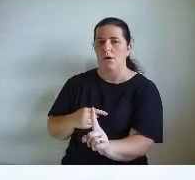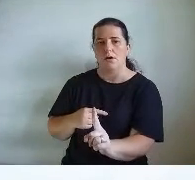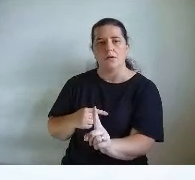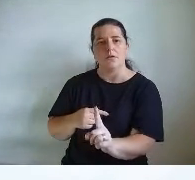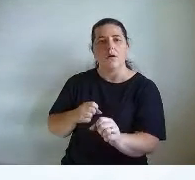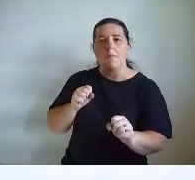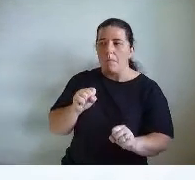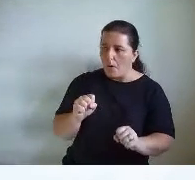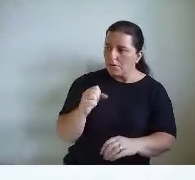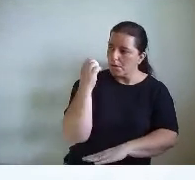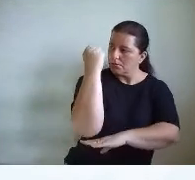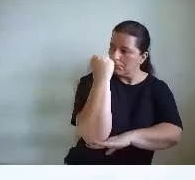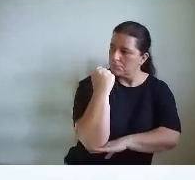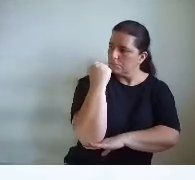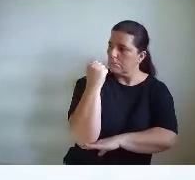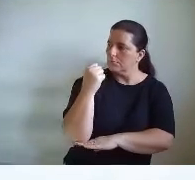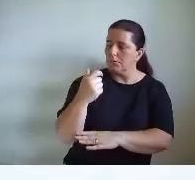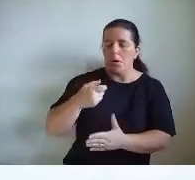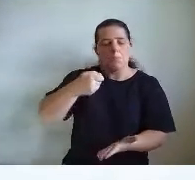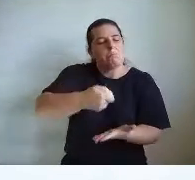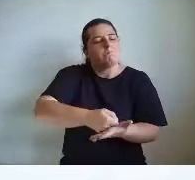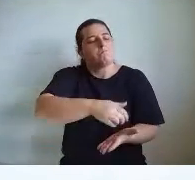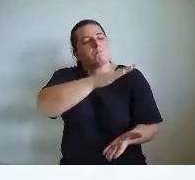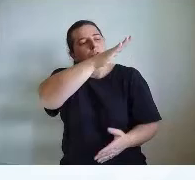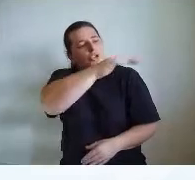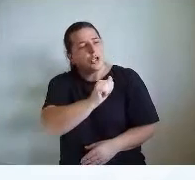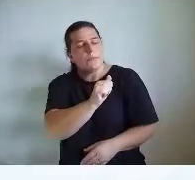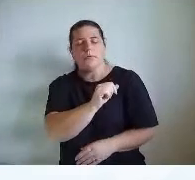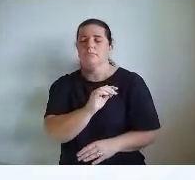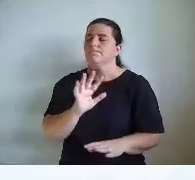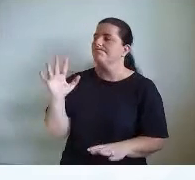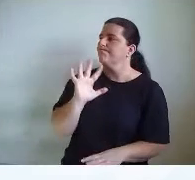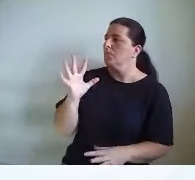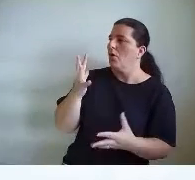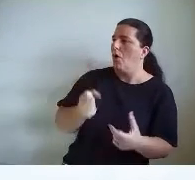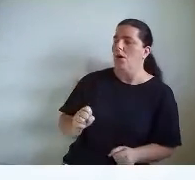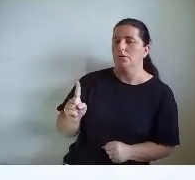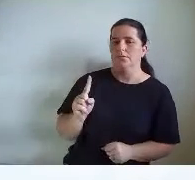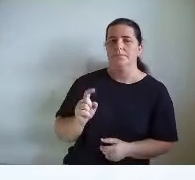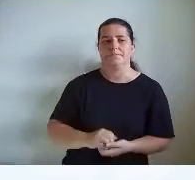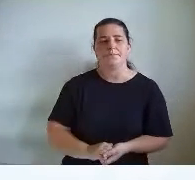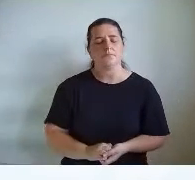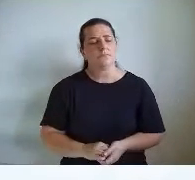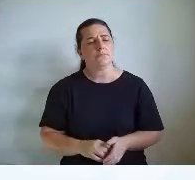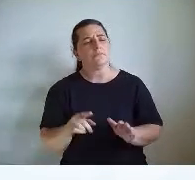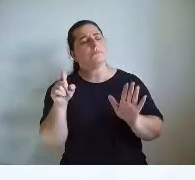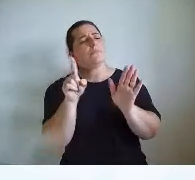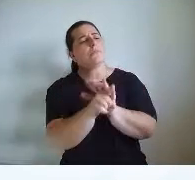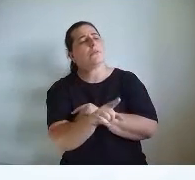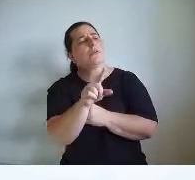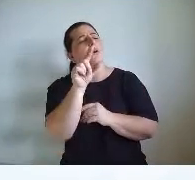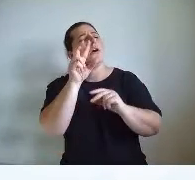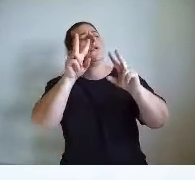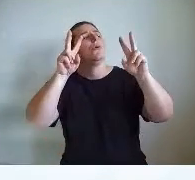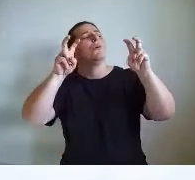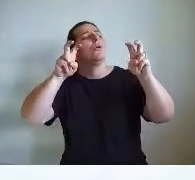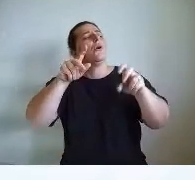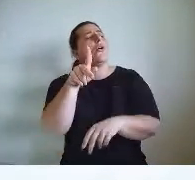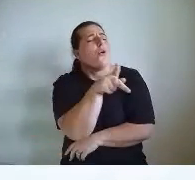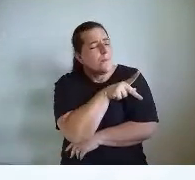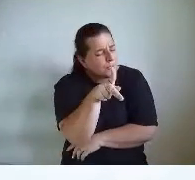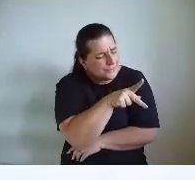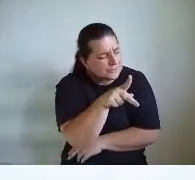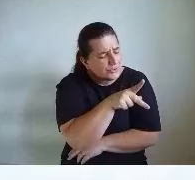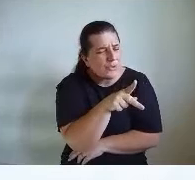e justificadamente. Doutora, nesse caso, usando o caso dos professores, que é